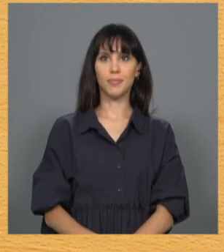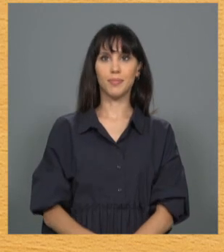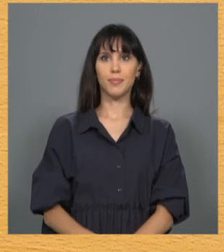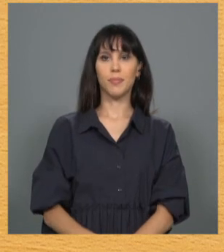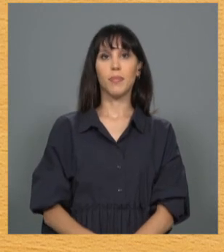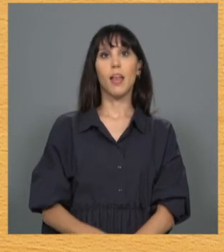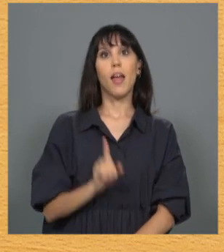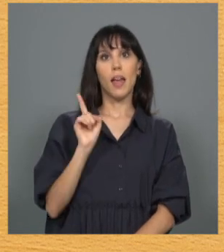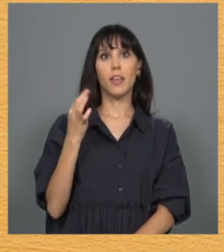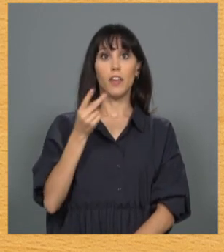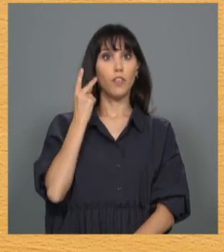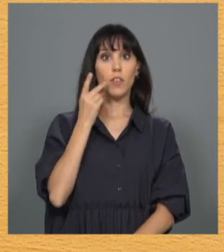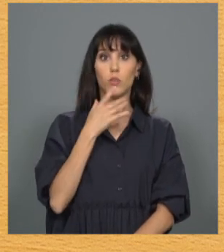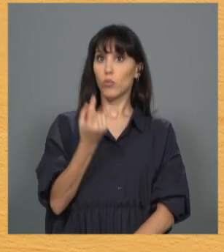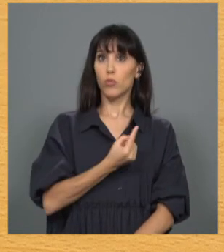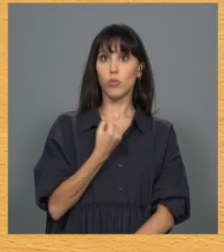aqui vivia sozinho,